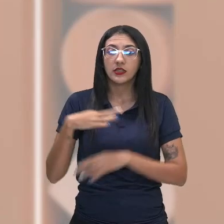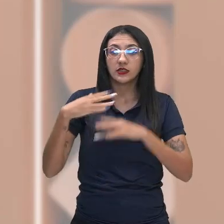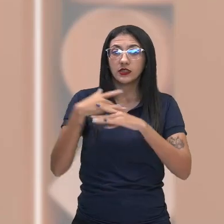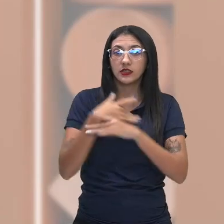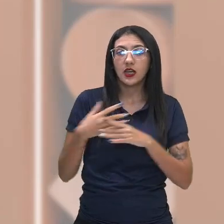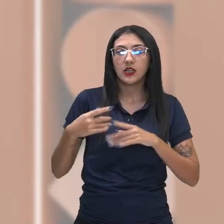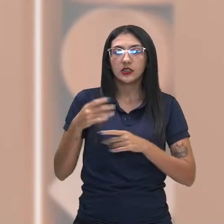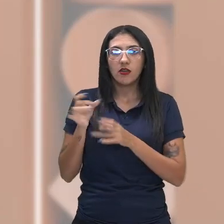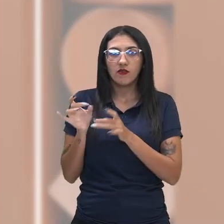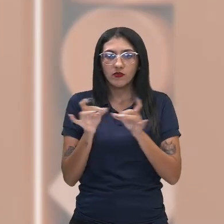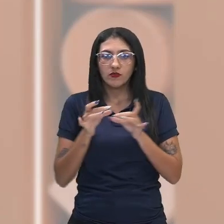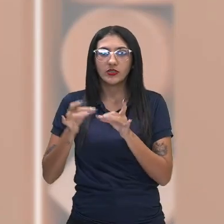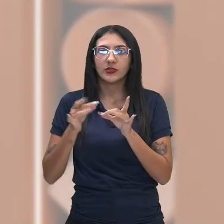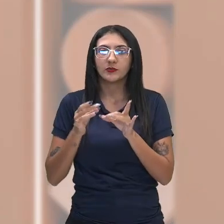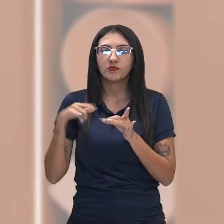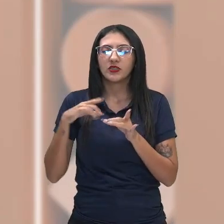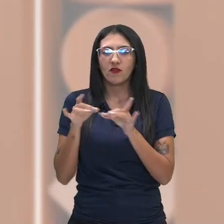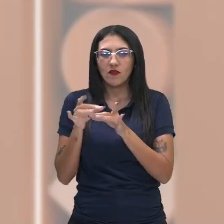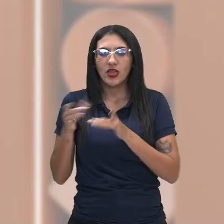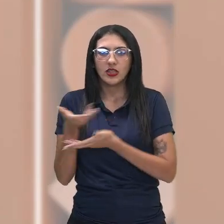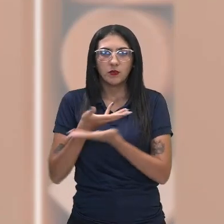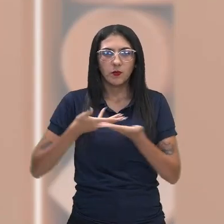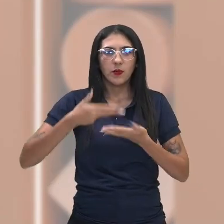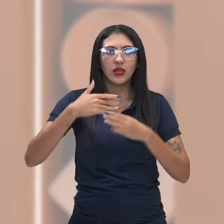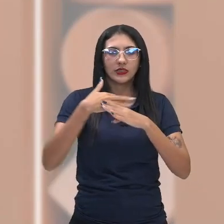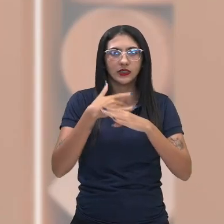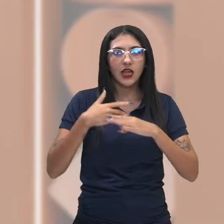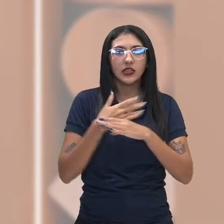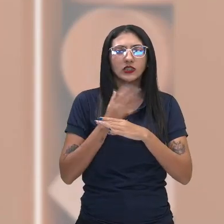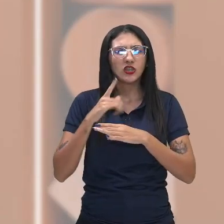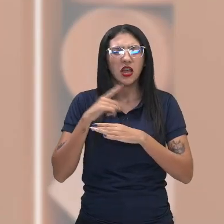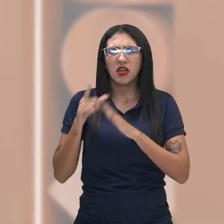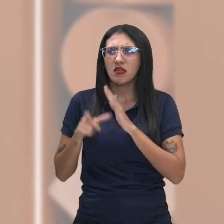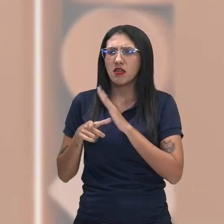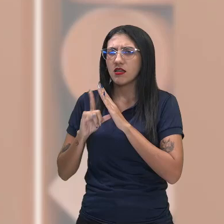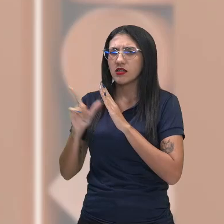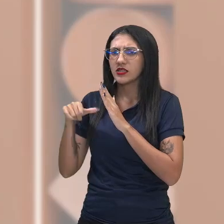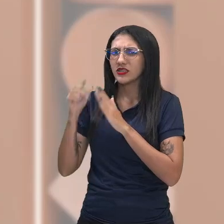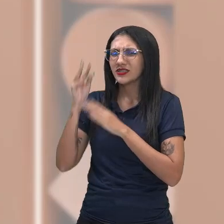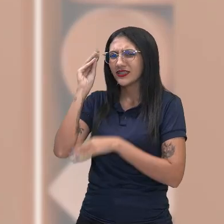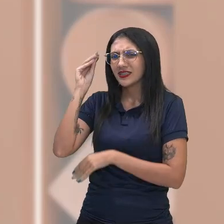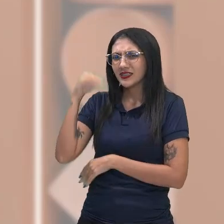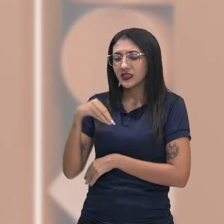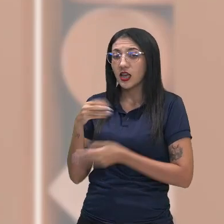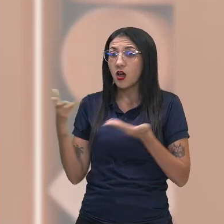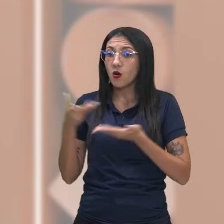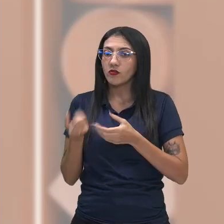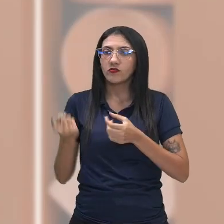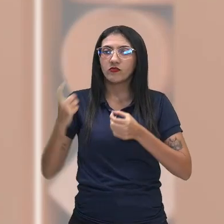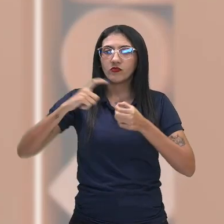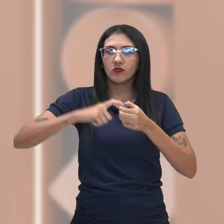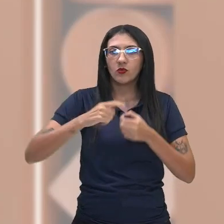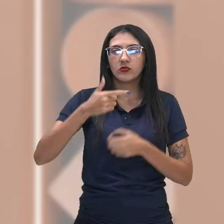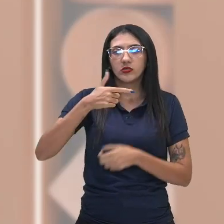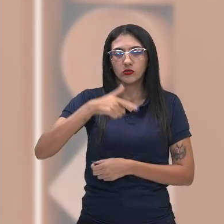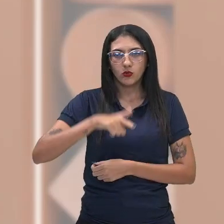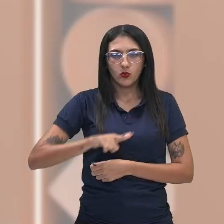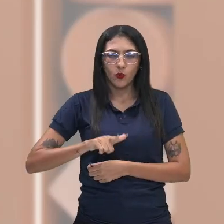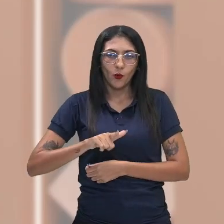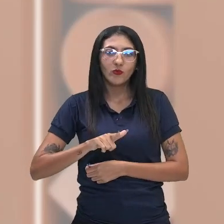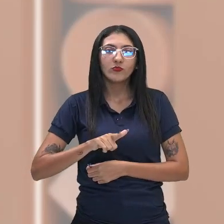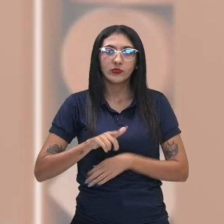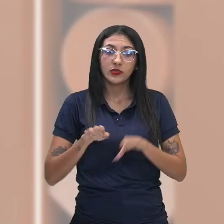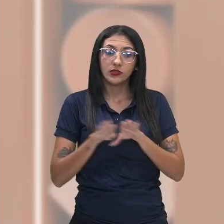a atividade comercial e as cidades que foram abandonadas agora passarão a ser ocupadas e algumas outras serão